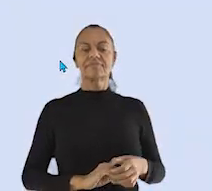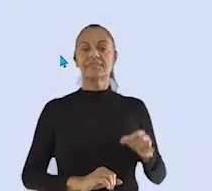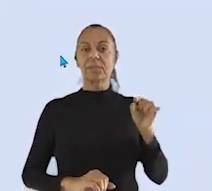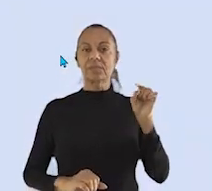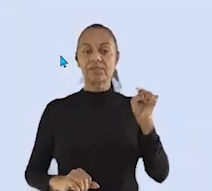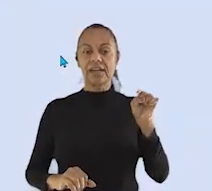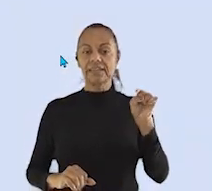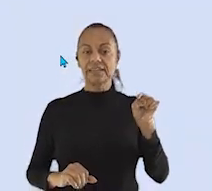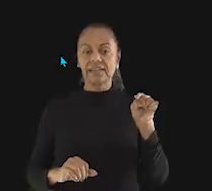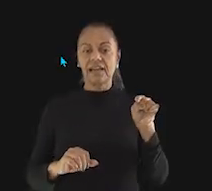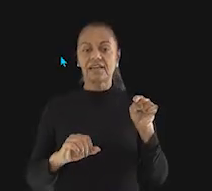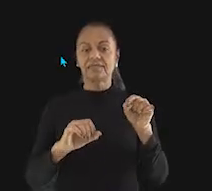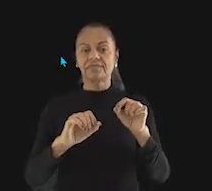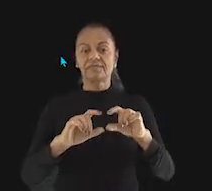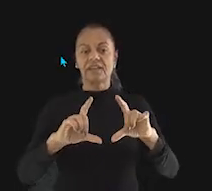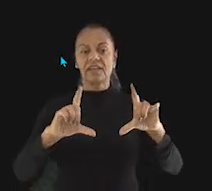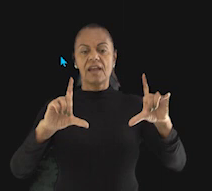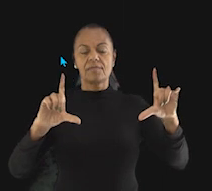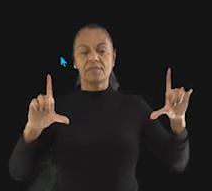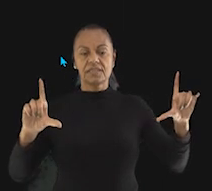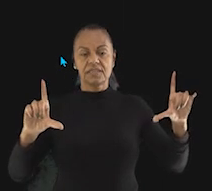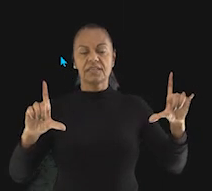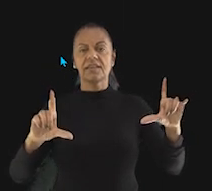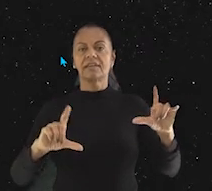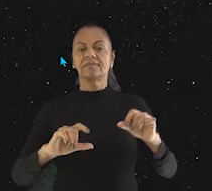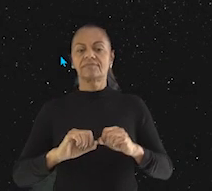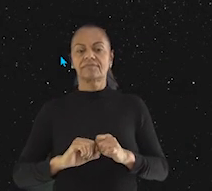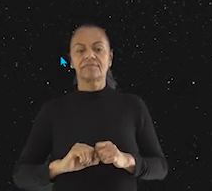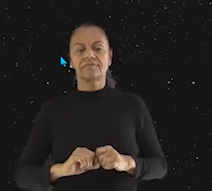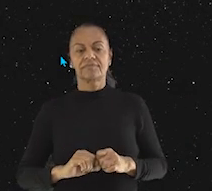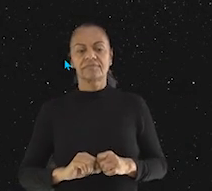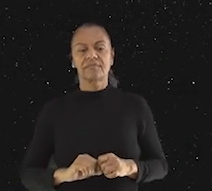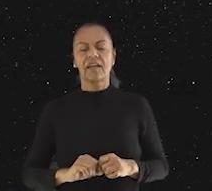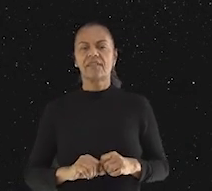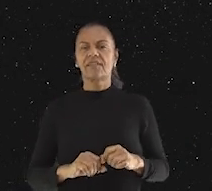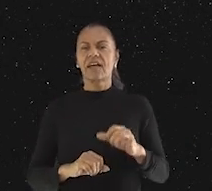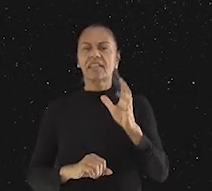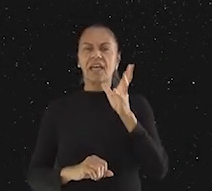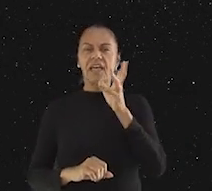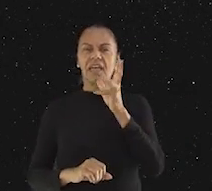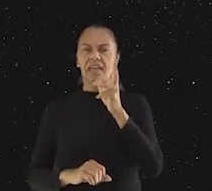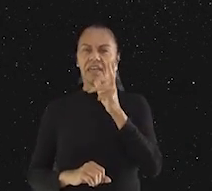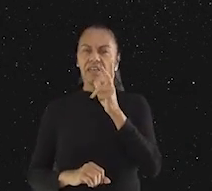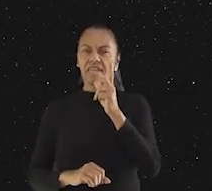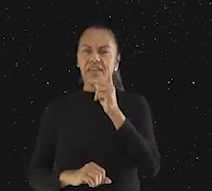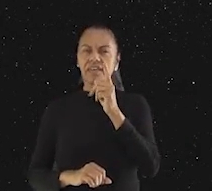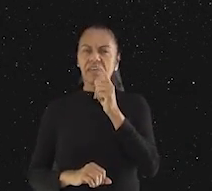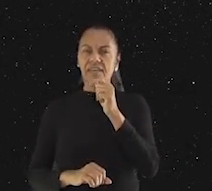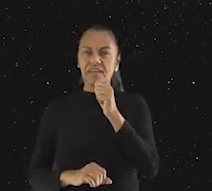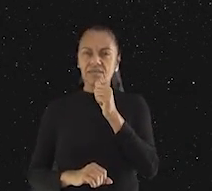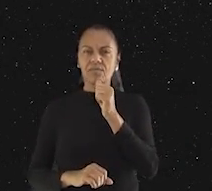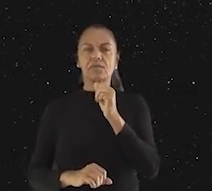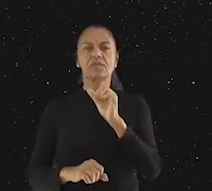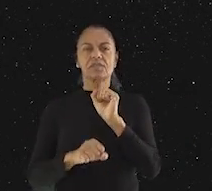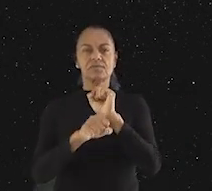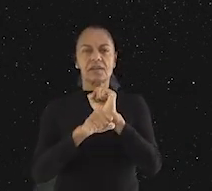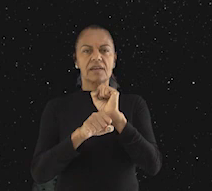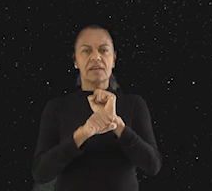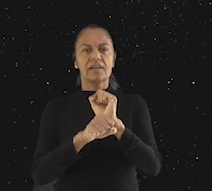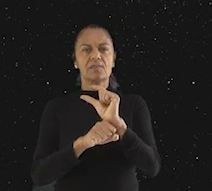abrir o Google Earth. Quando você clica em abrir, ele demora um pouquinho para abrir, porque ele vai estar